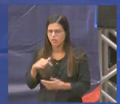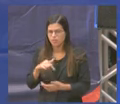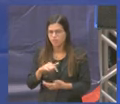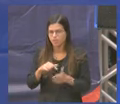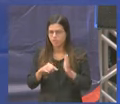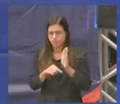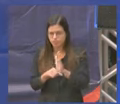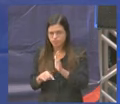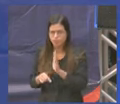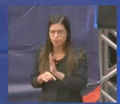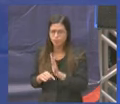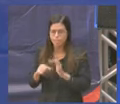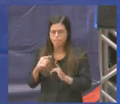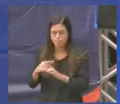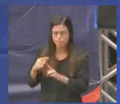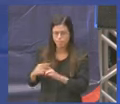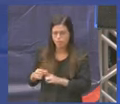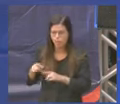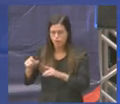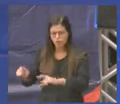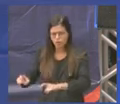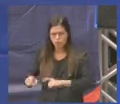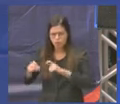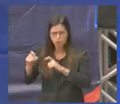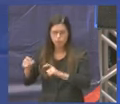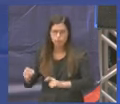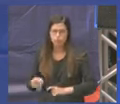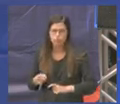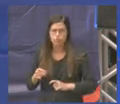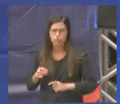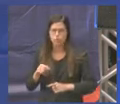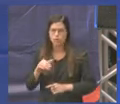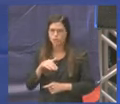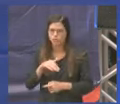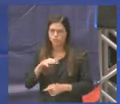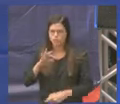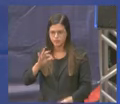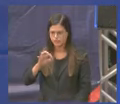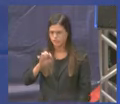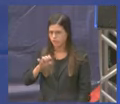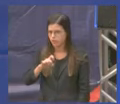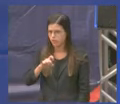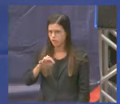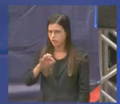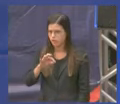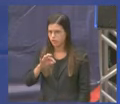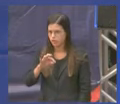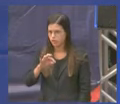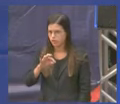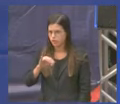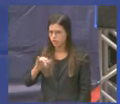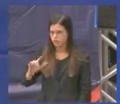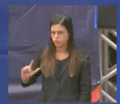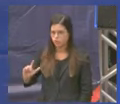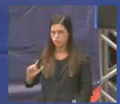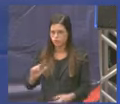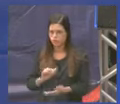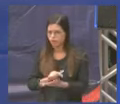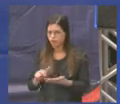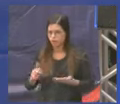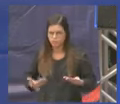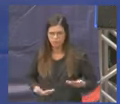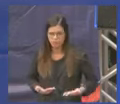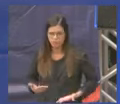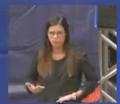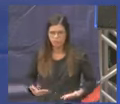como a agricultura, o setor têxtil, os serviços. Nós temos uma realidade